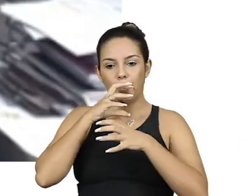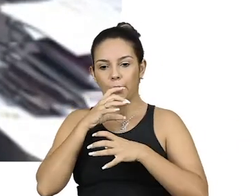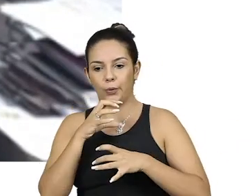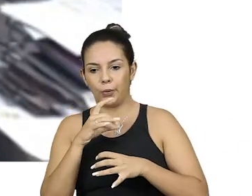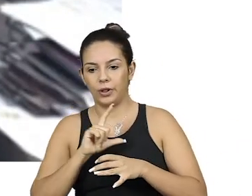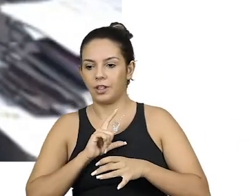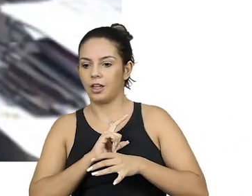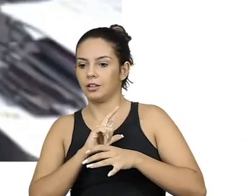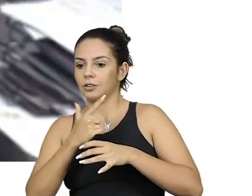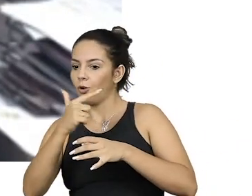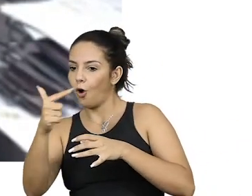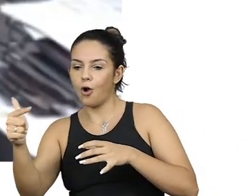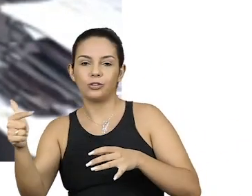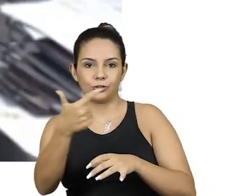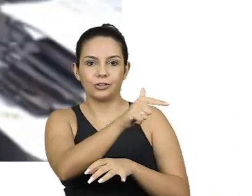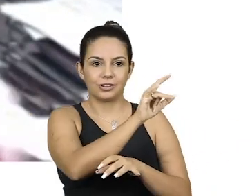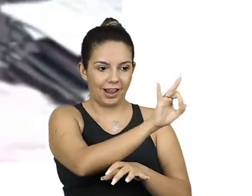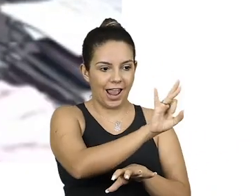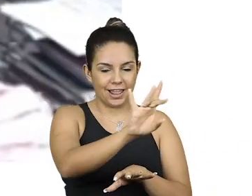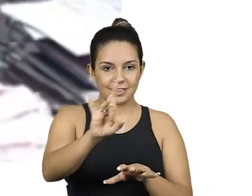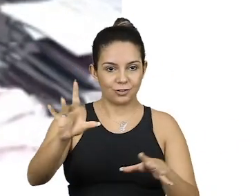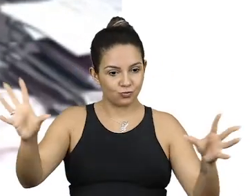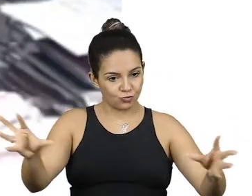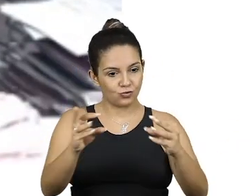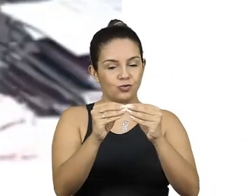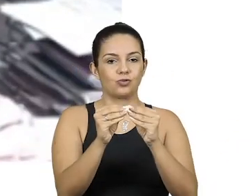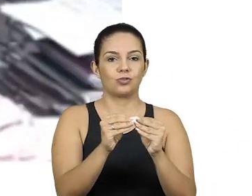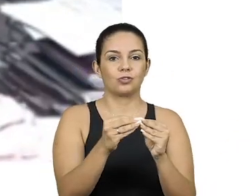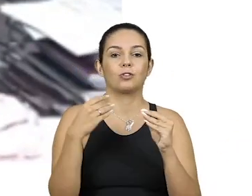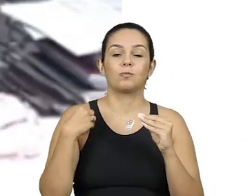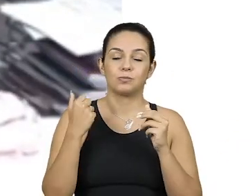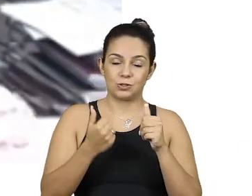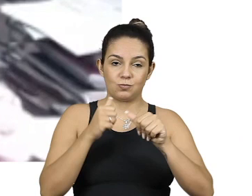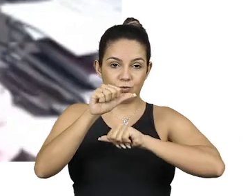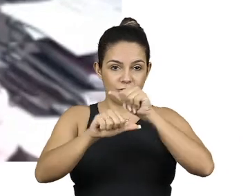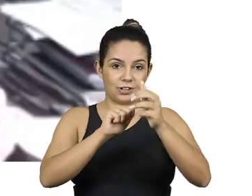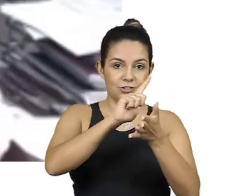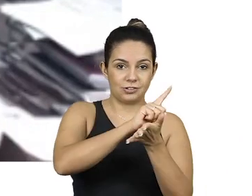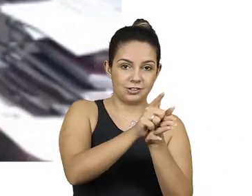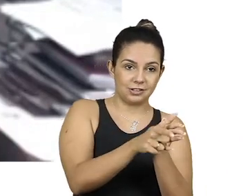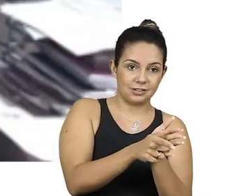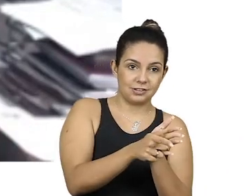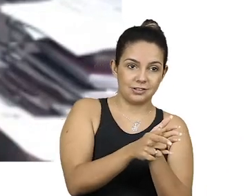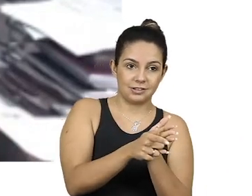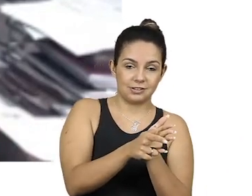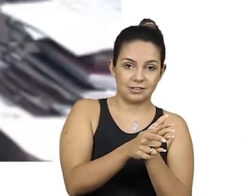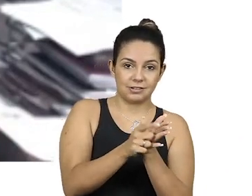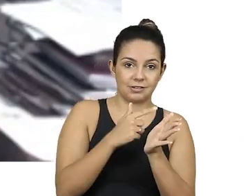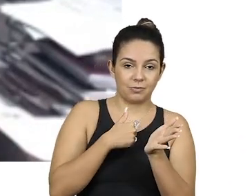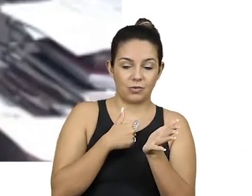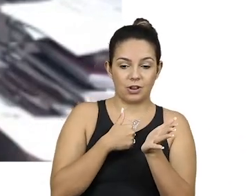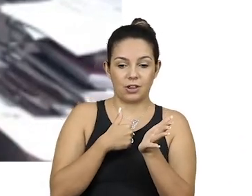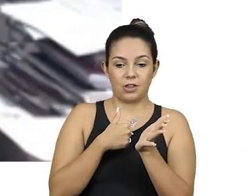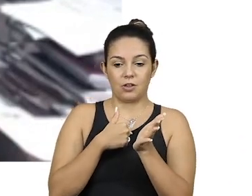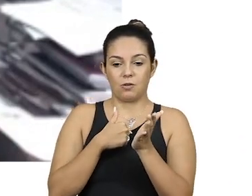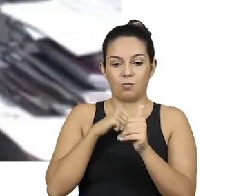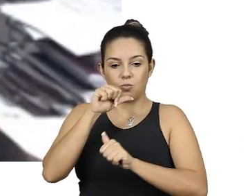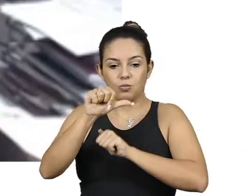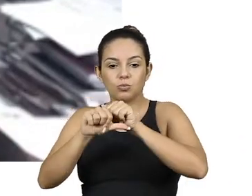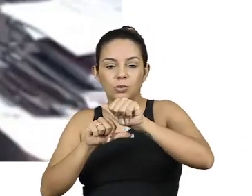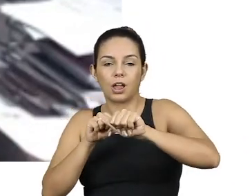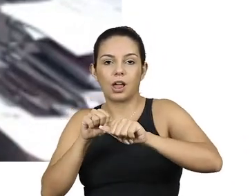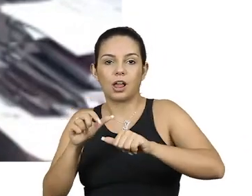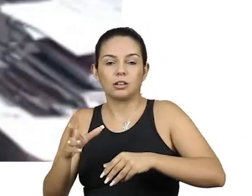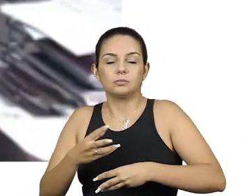Eu preciso de mudar de gênero para me realimentar, para não ficar